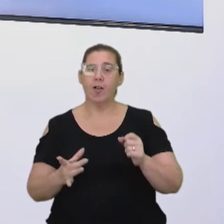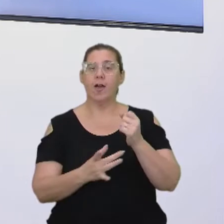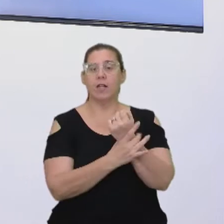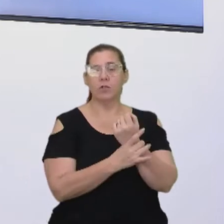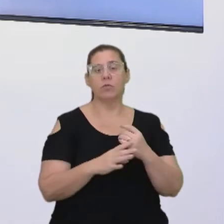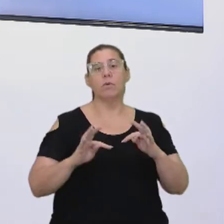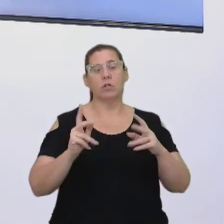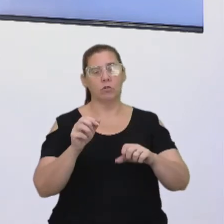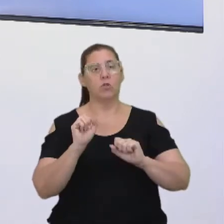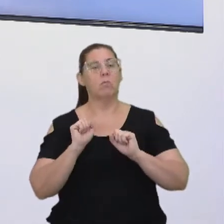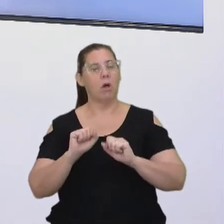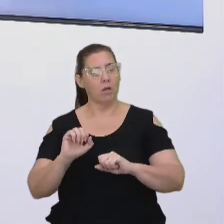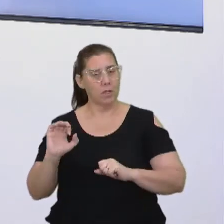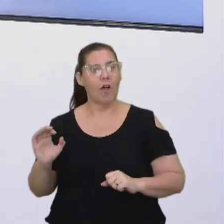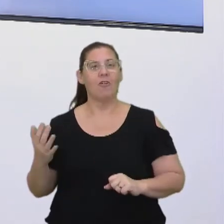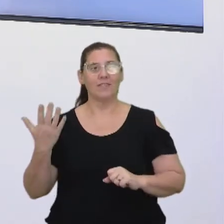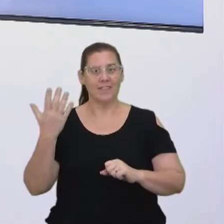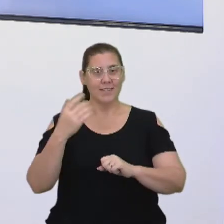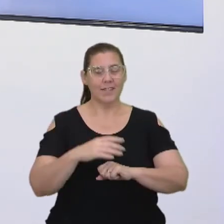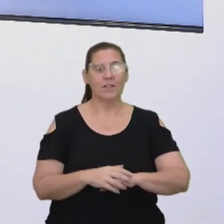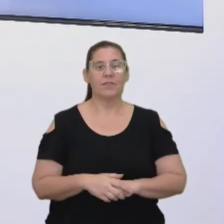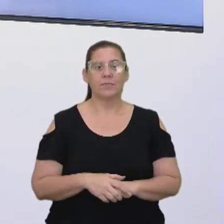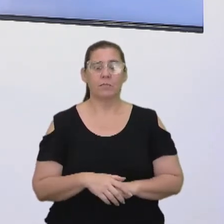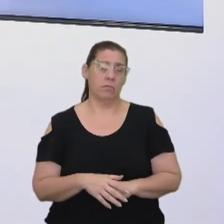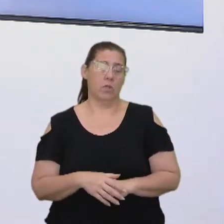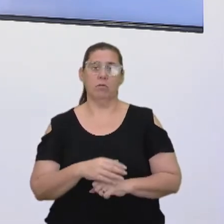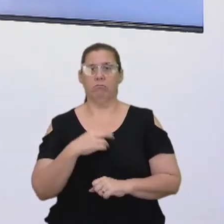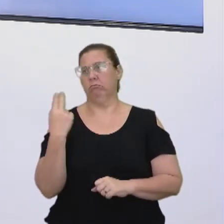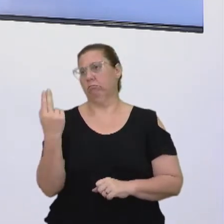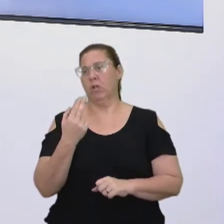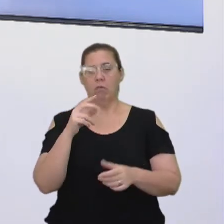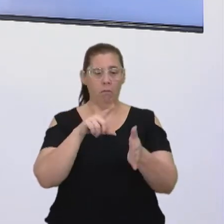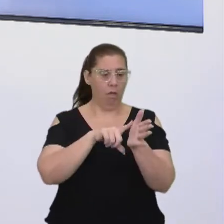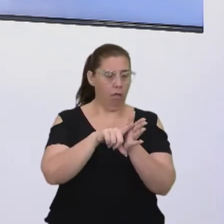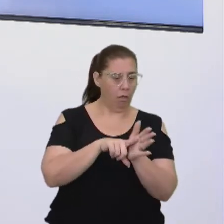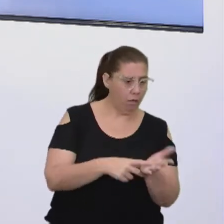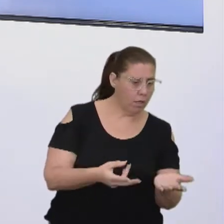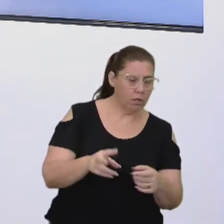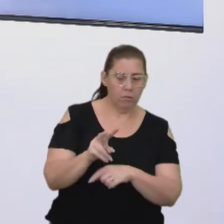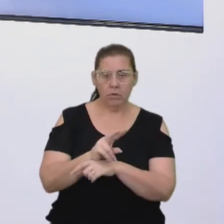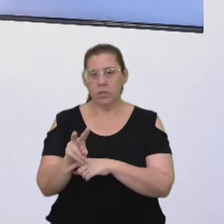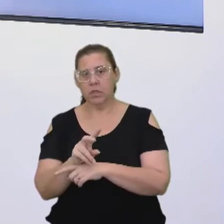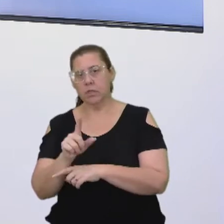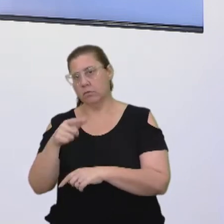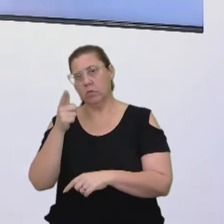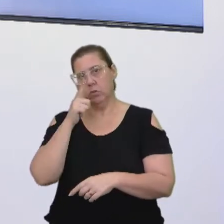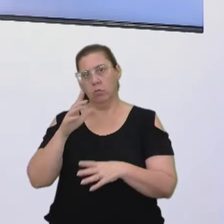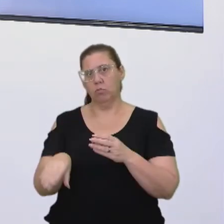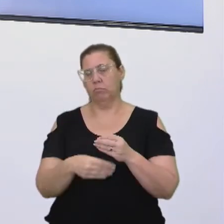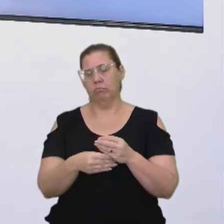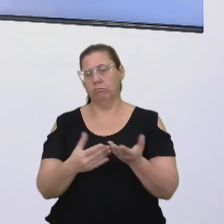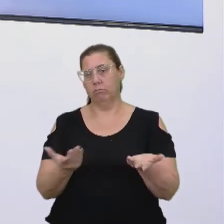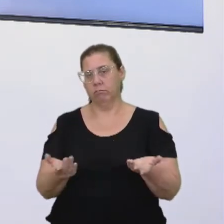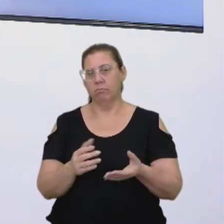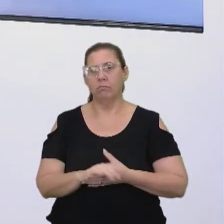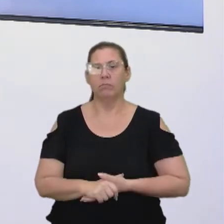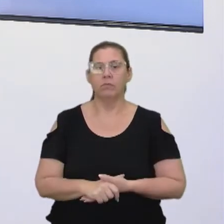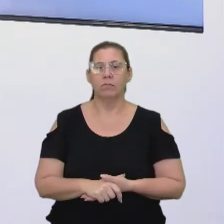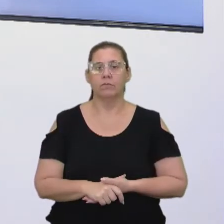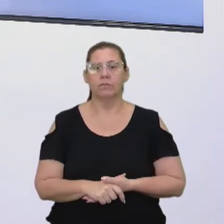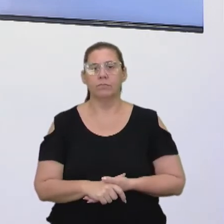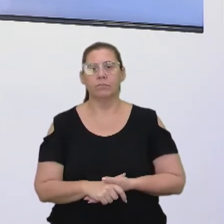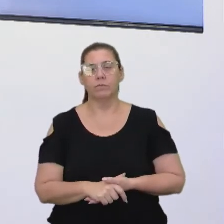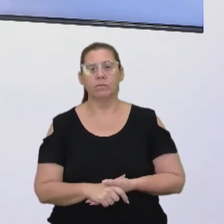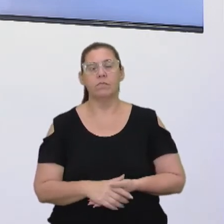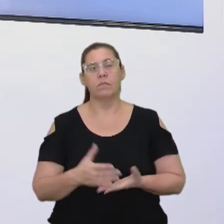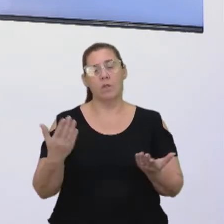isso seja efetivado, né? Não adianta você fiscalizar mecanismos que você mesmo não implementou. A gente passa,